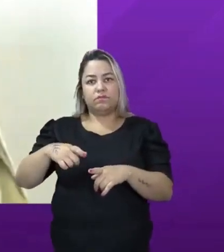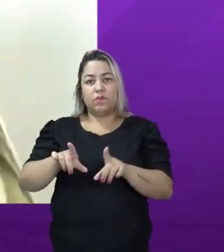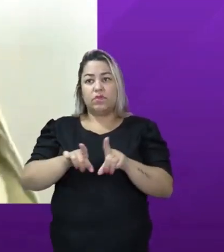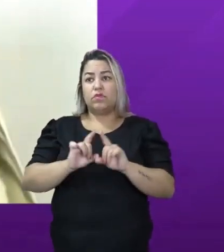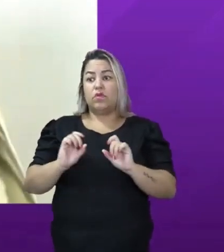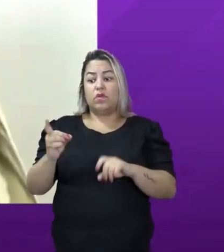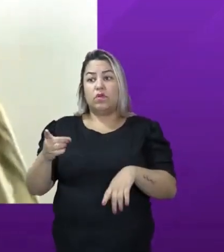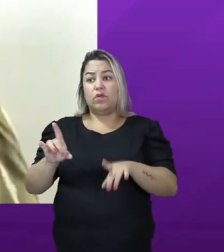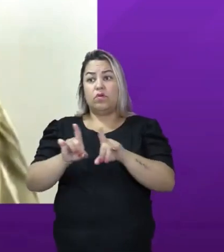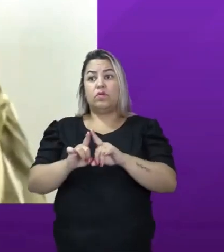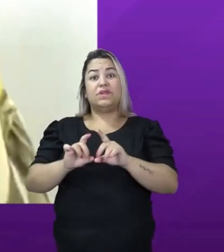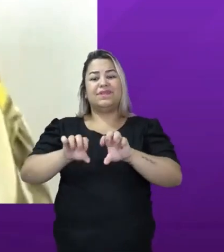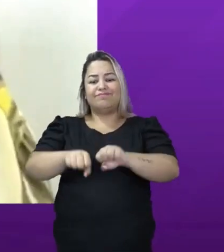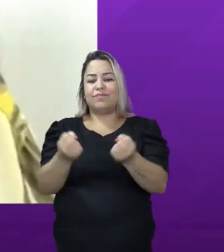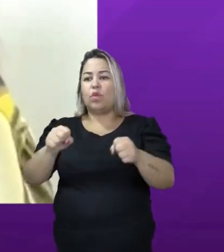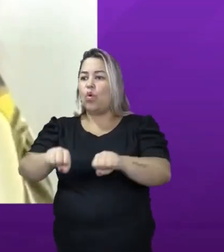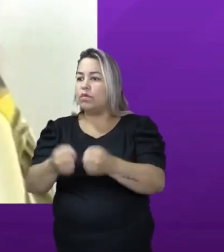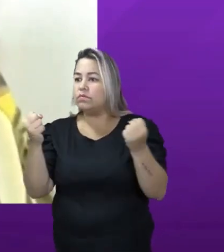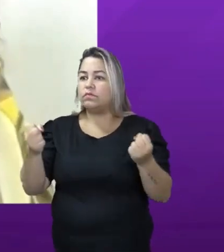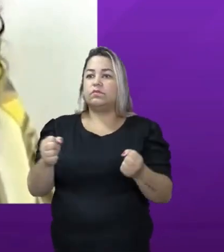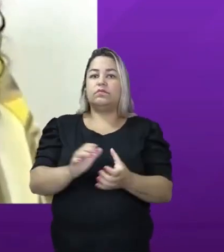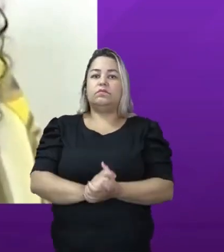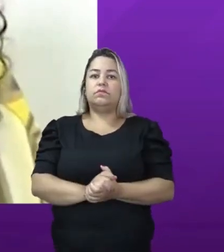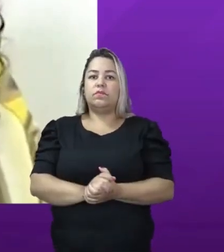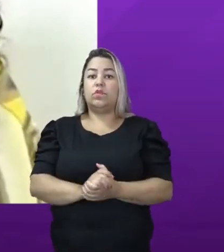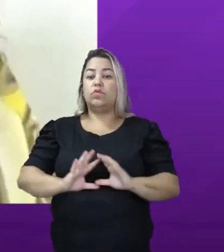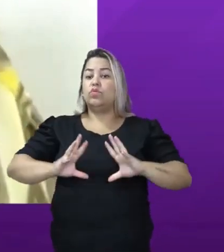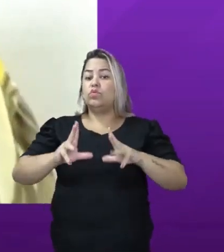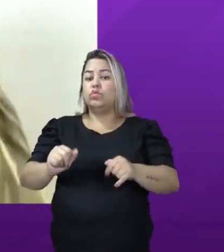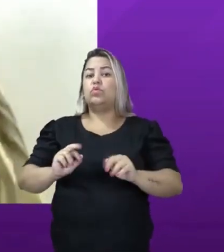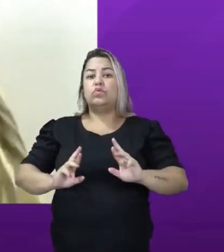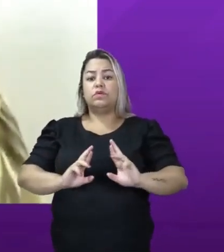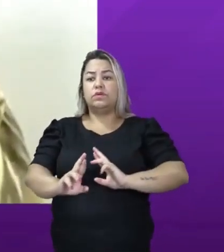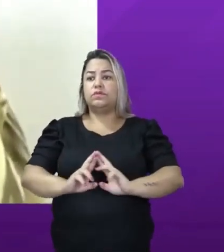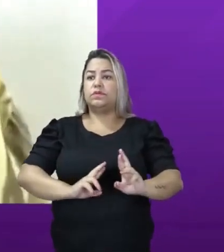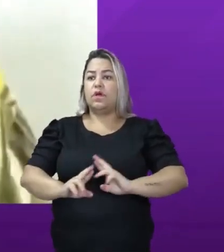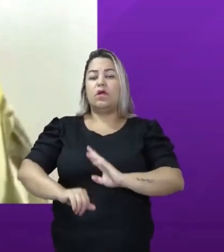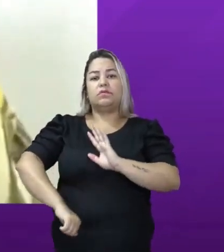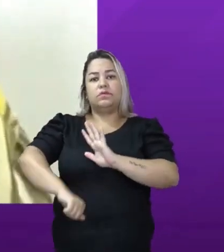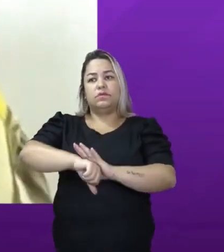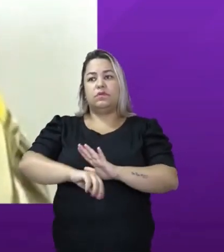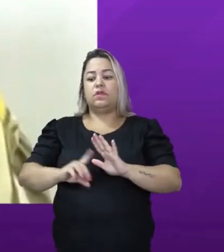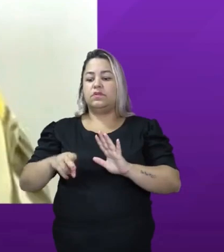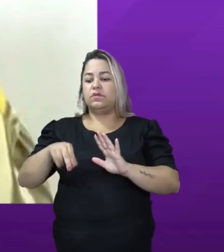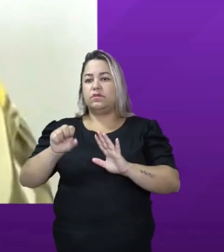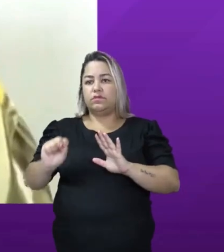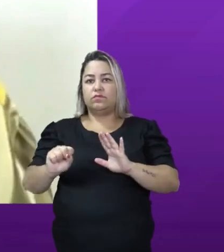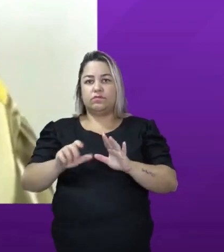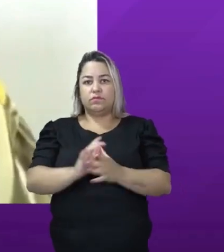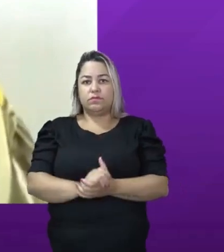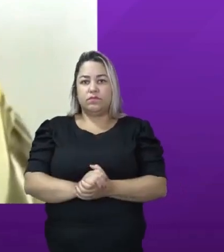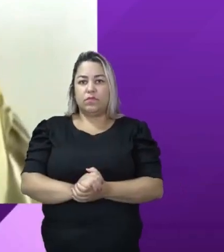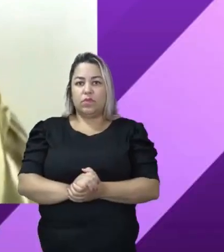quebra os móveis, violência patrimonial. Tudo relacionado ao crime de dano, violência patrimonial.